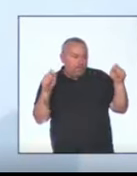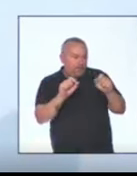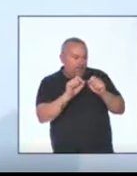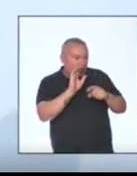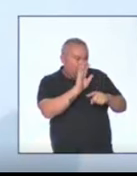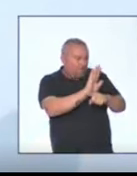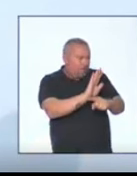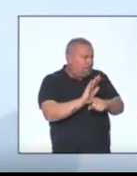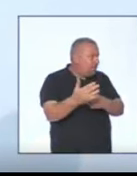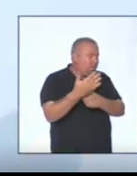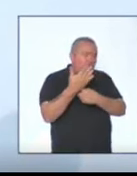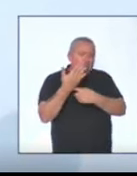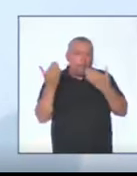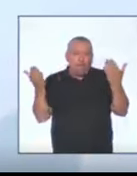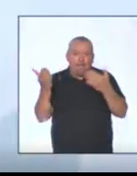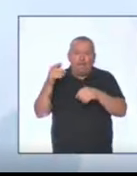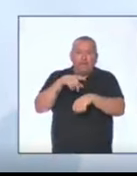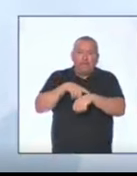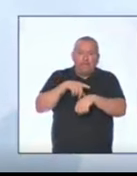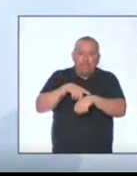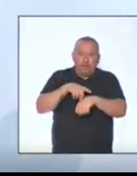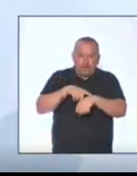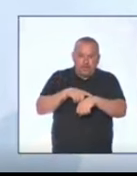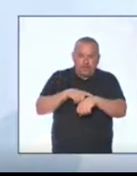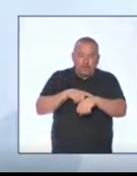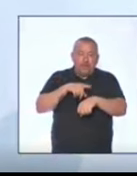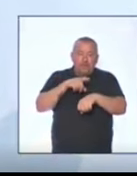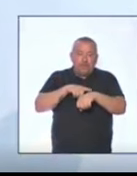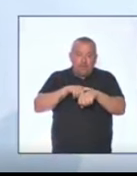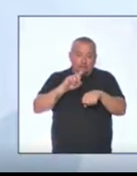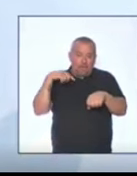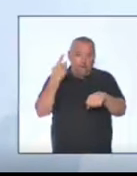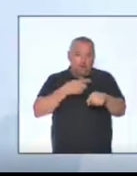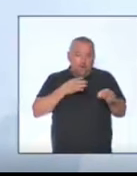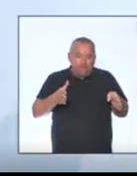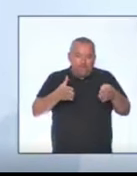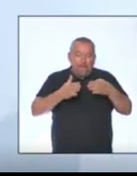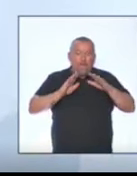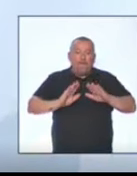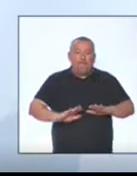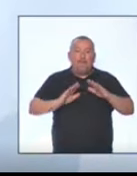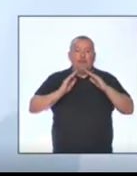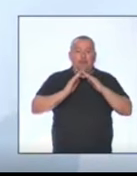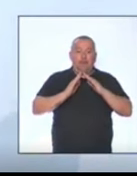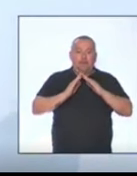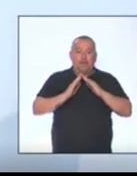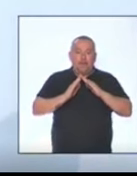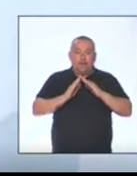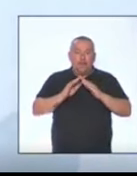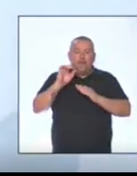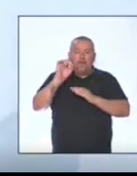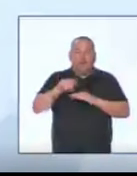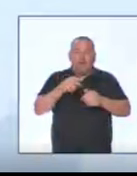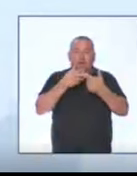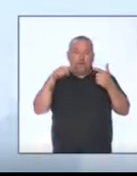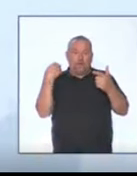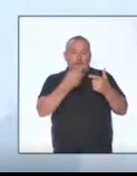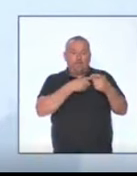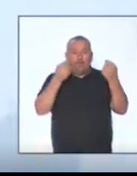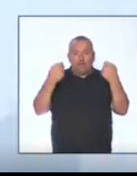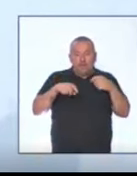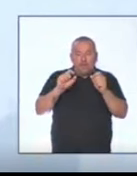outro, principalmente nesse momento, esse momento que nós estamos em isolamento social. Então, são questões que precisamos